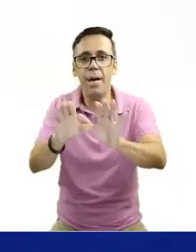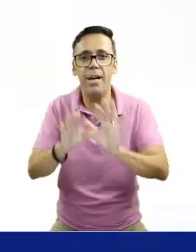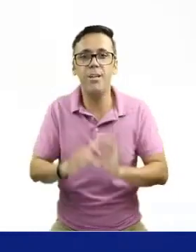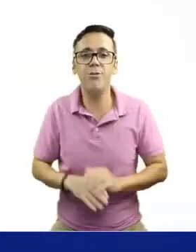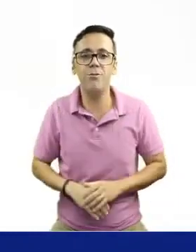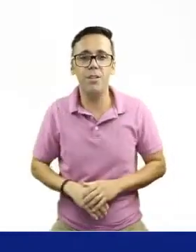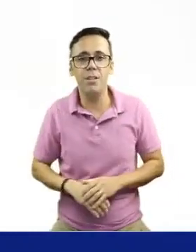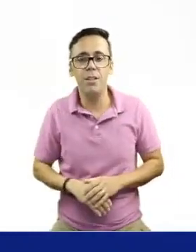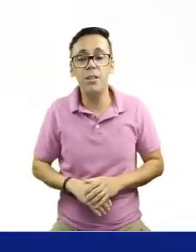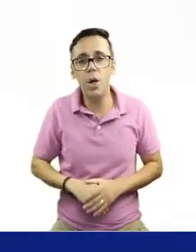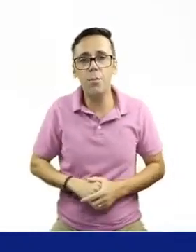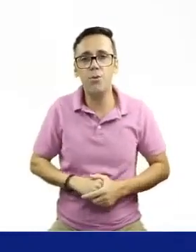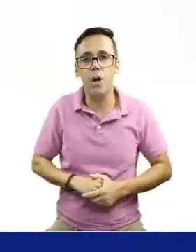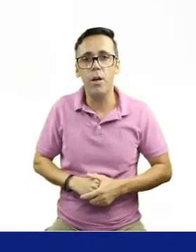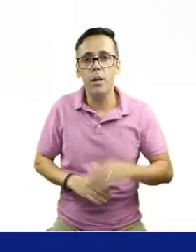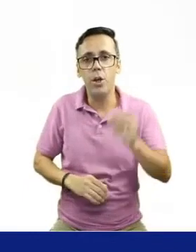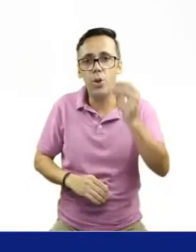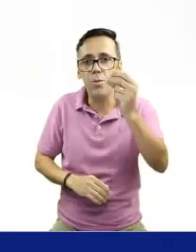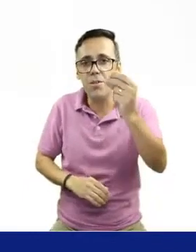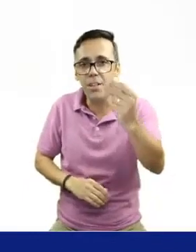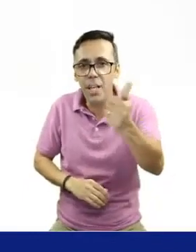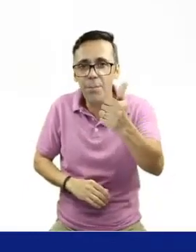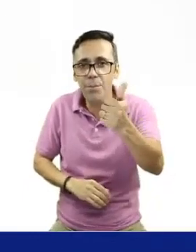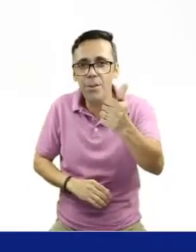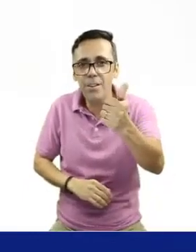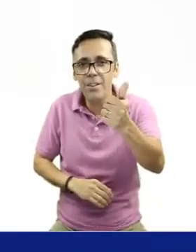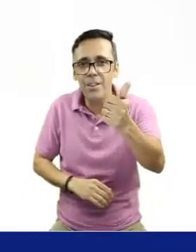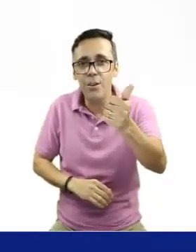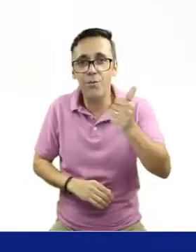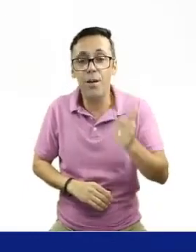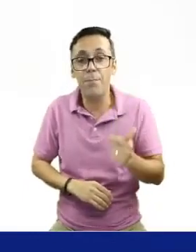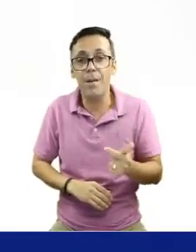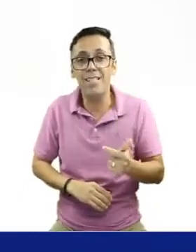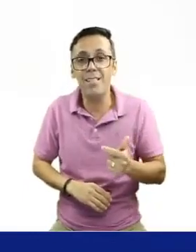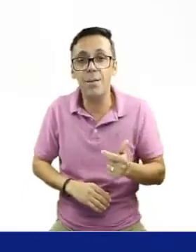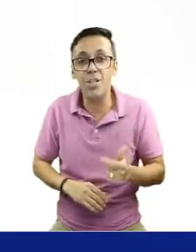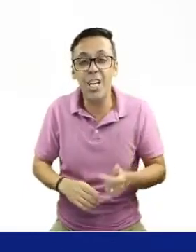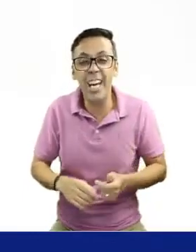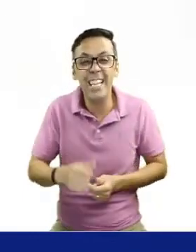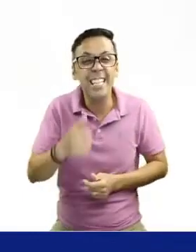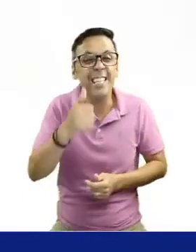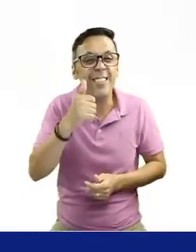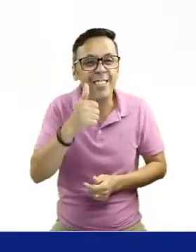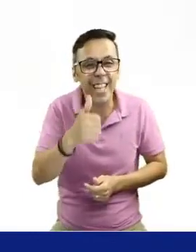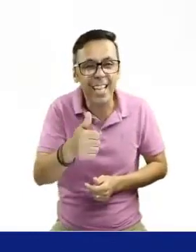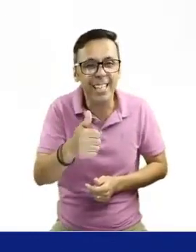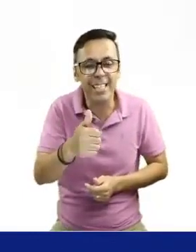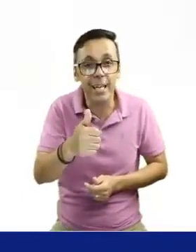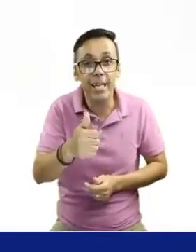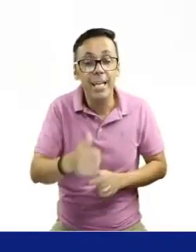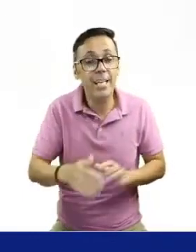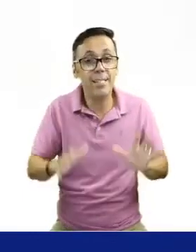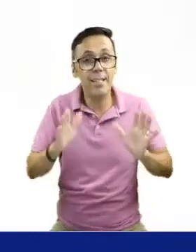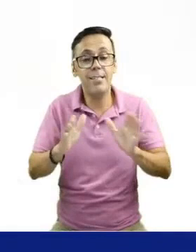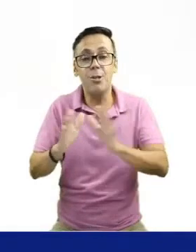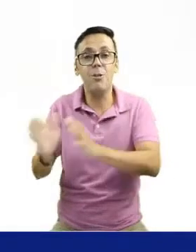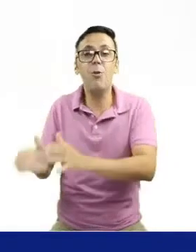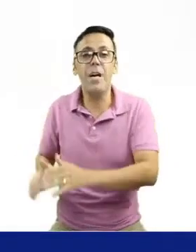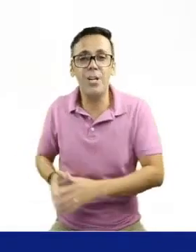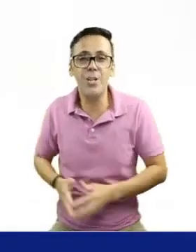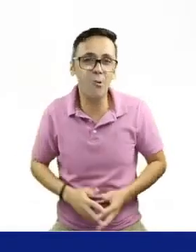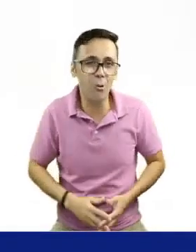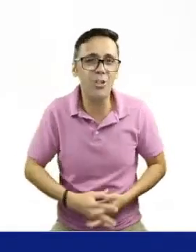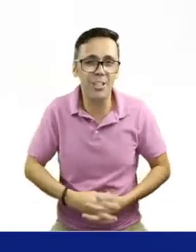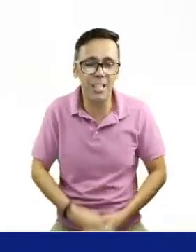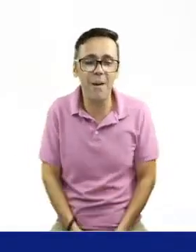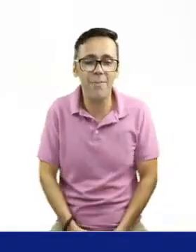aqui só para resolver então pessoal economize tempo e foi apenas em cima de que técnica e essa